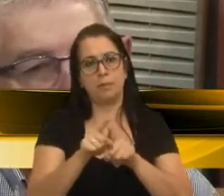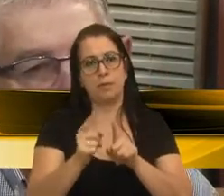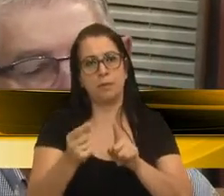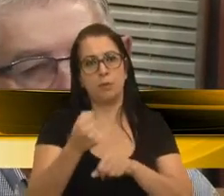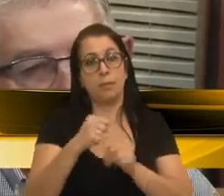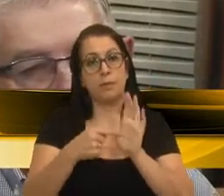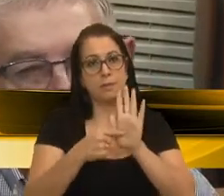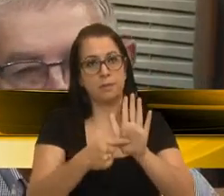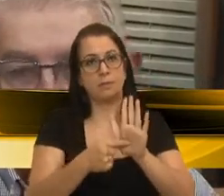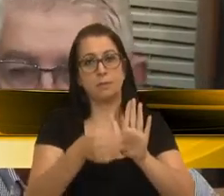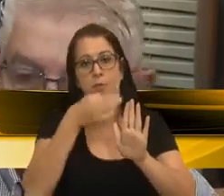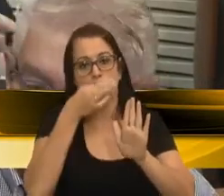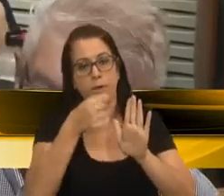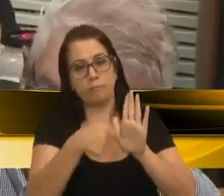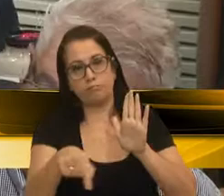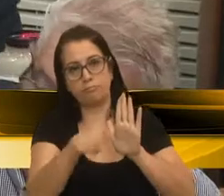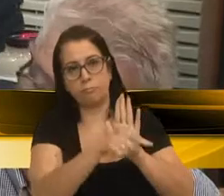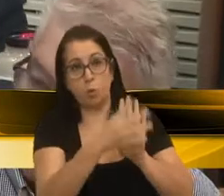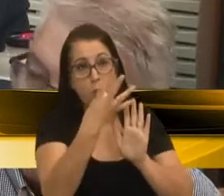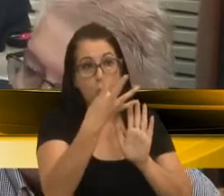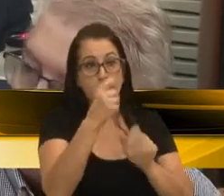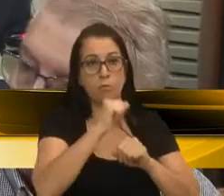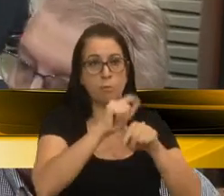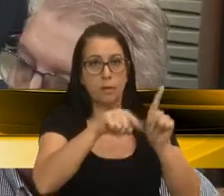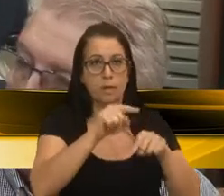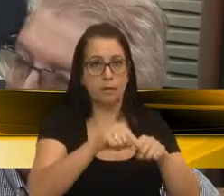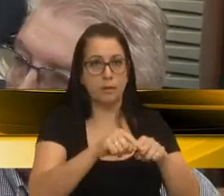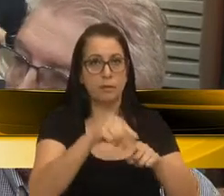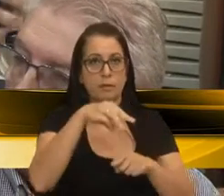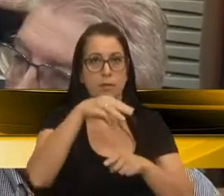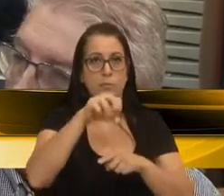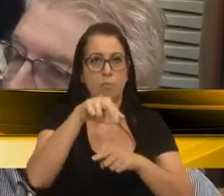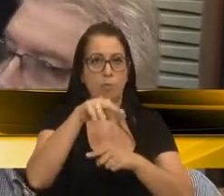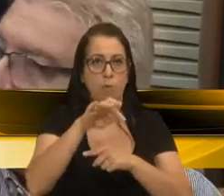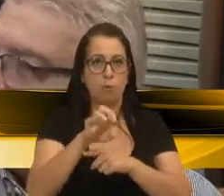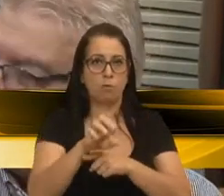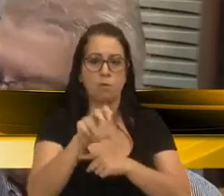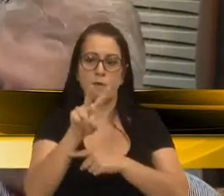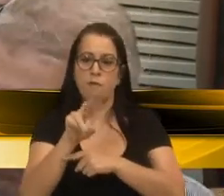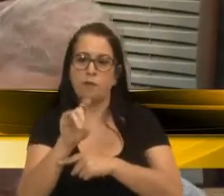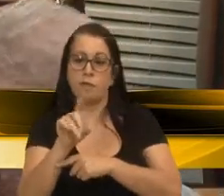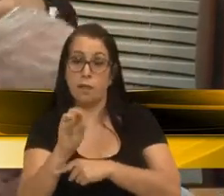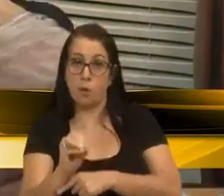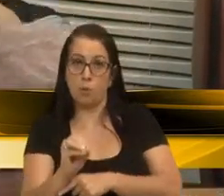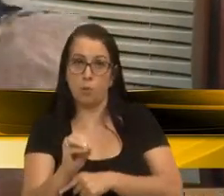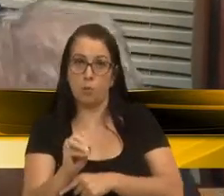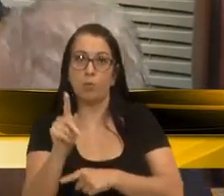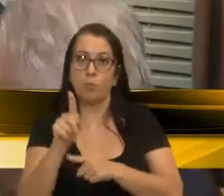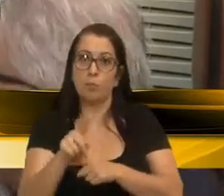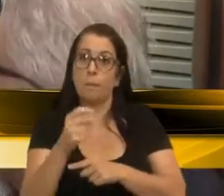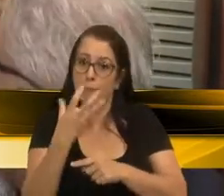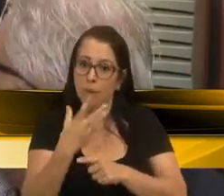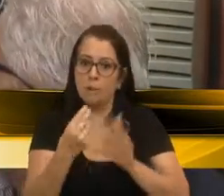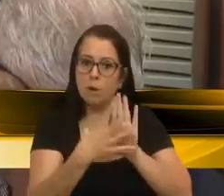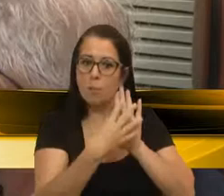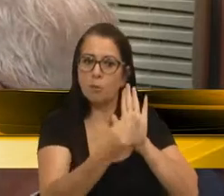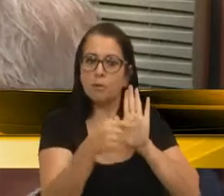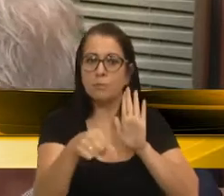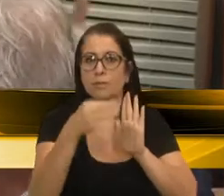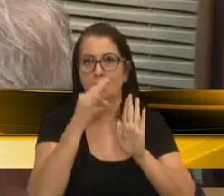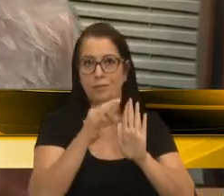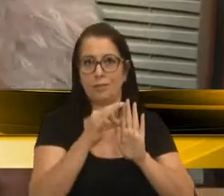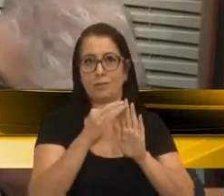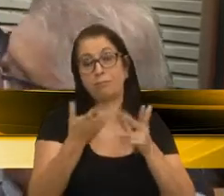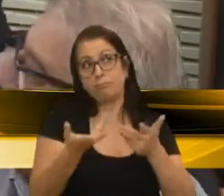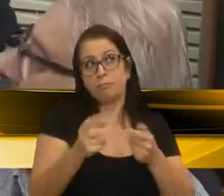aqui uma sugestão de 4 mercados que existem em Montevidéu, que podem servir muito bem de exemplo a Caxias do Sul do